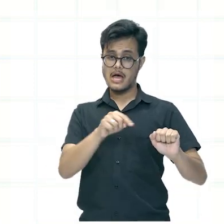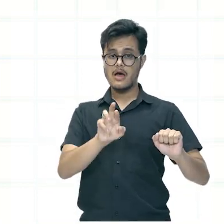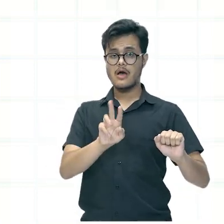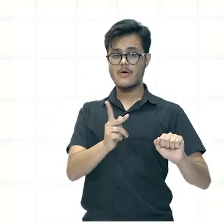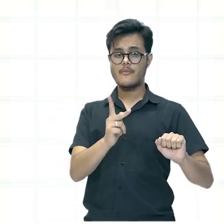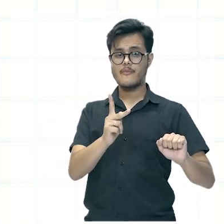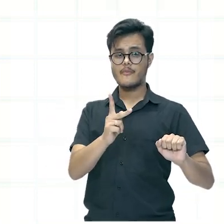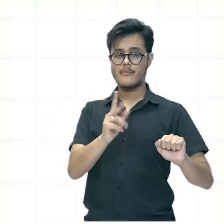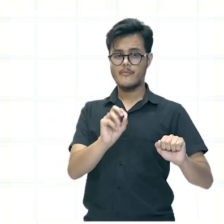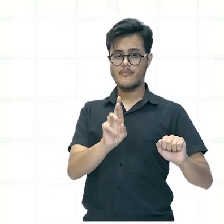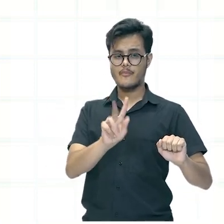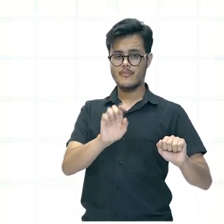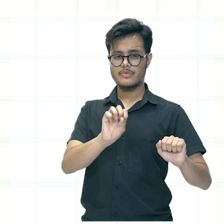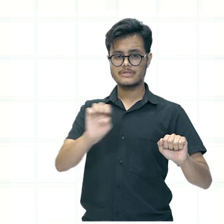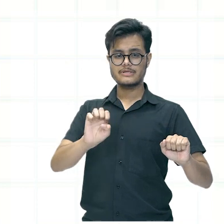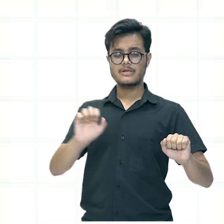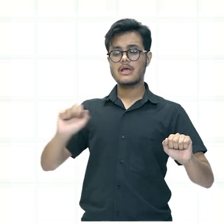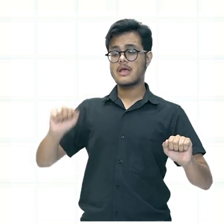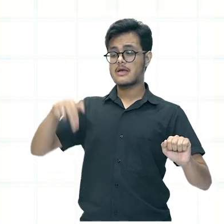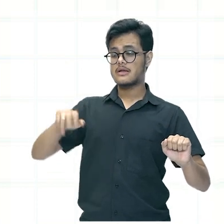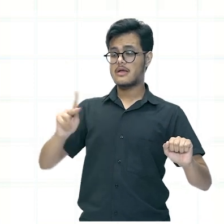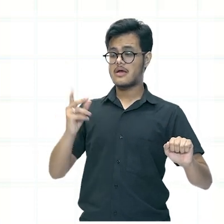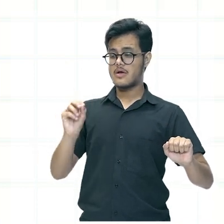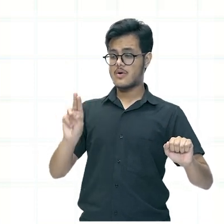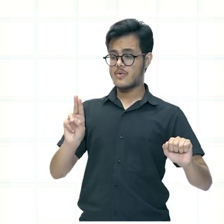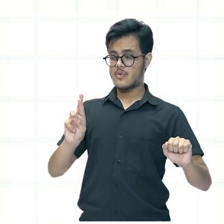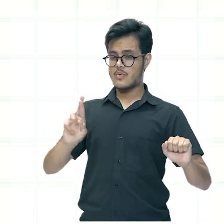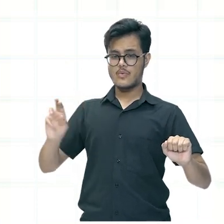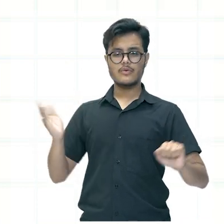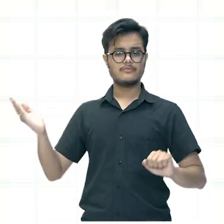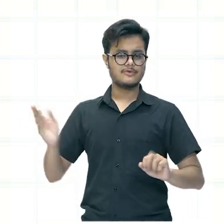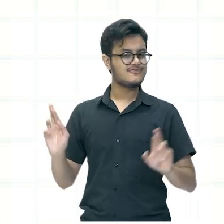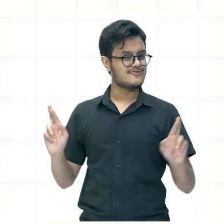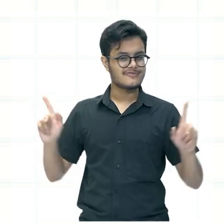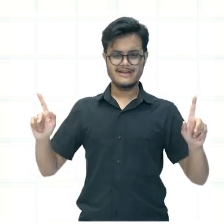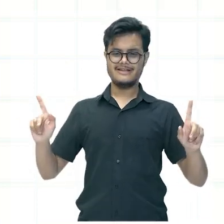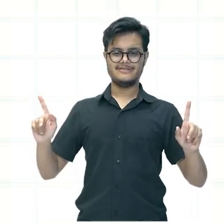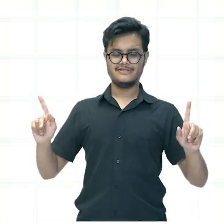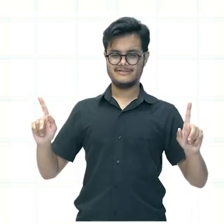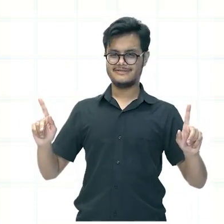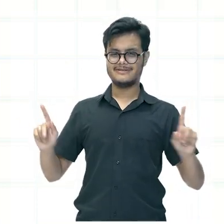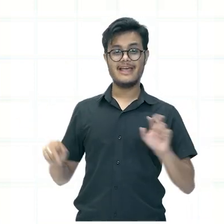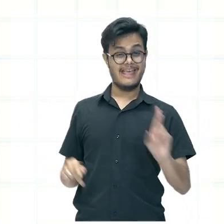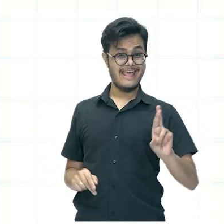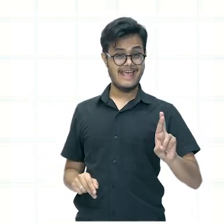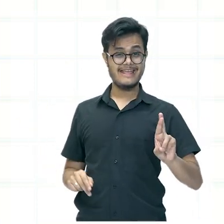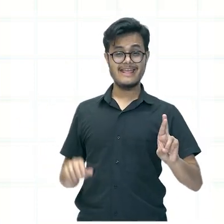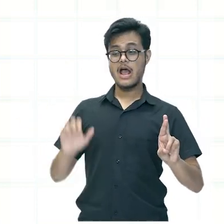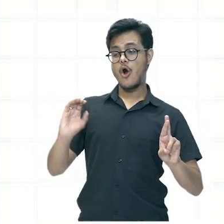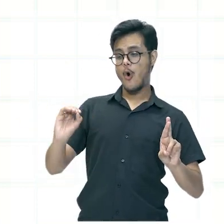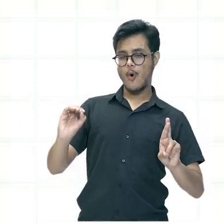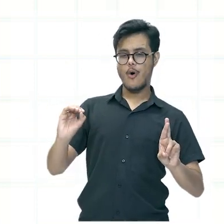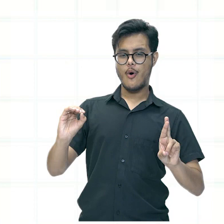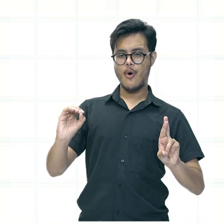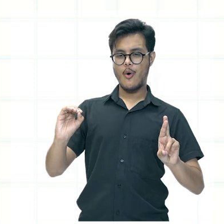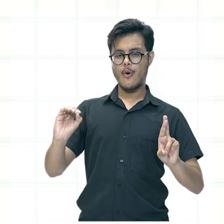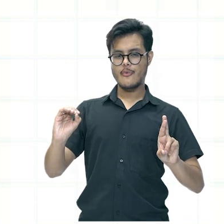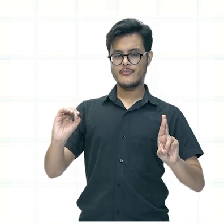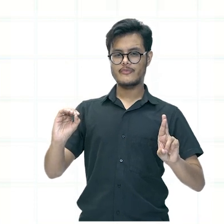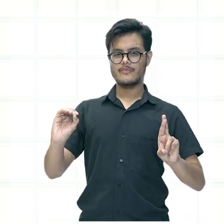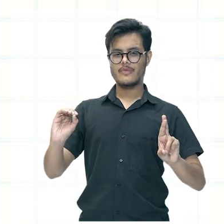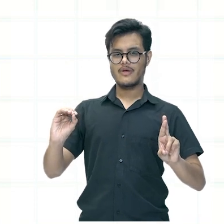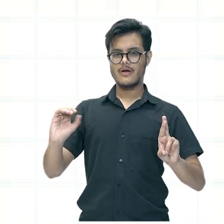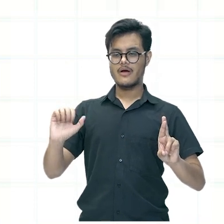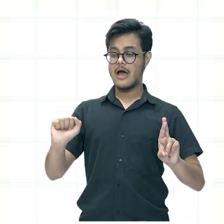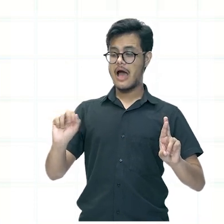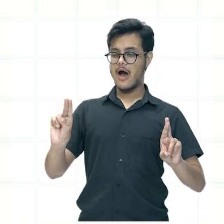and hour. A horse and hour. Olha aqui o som de R, né? A horse